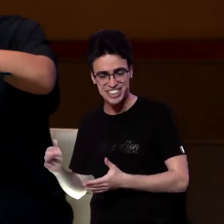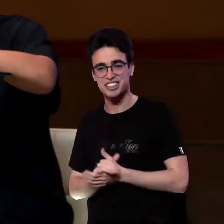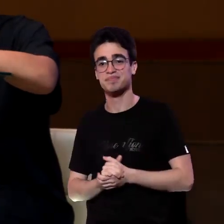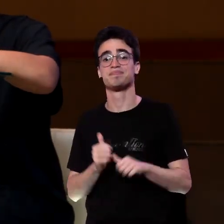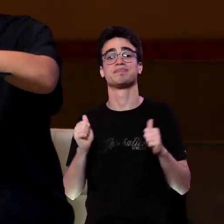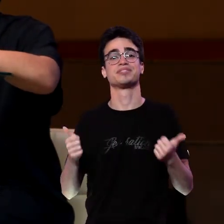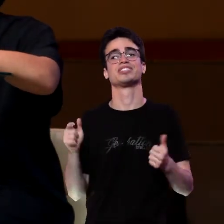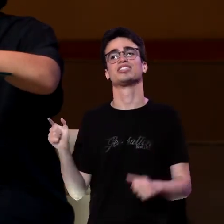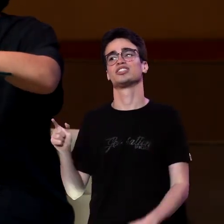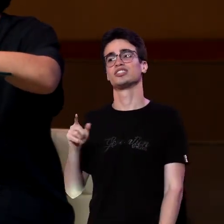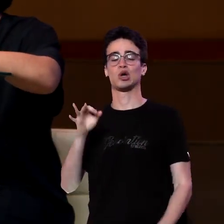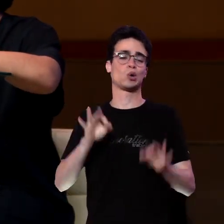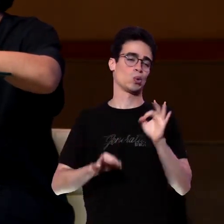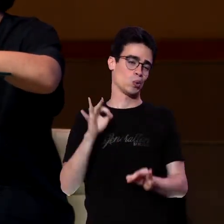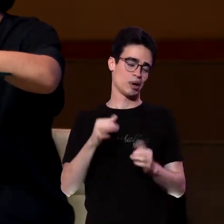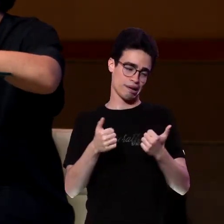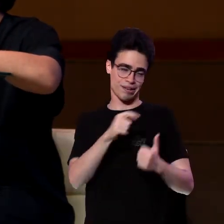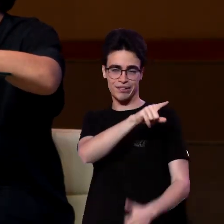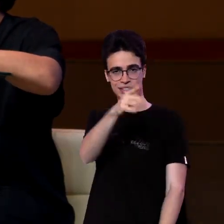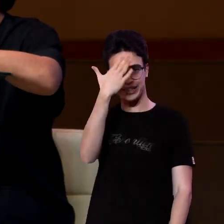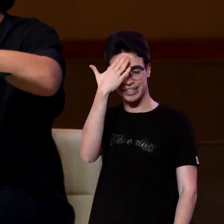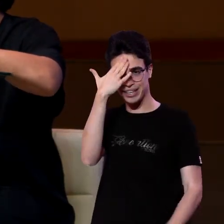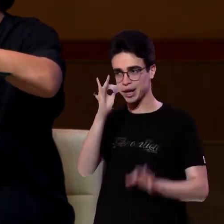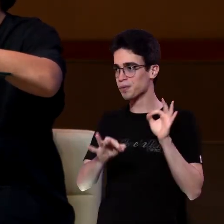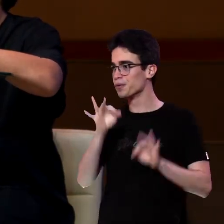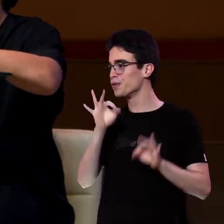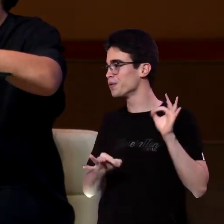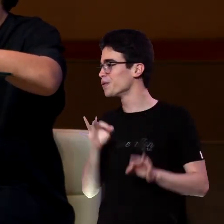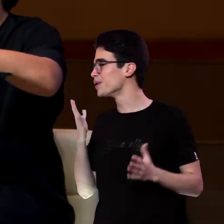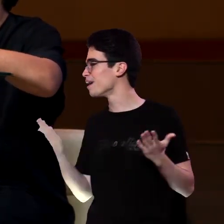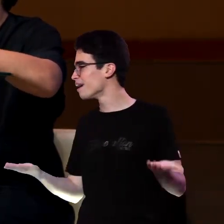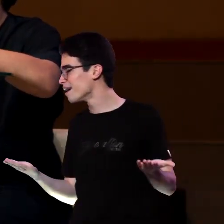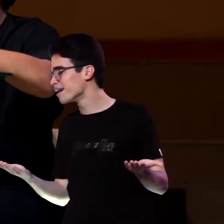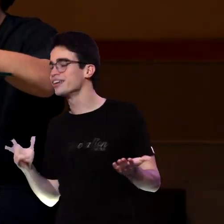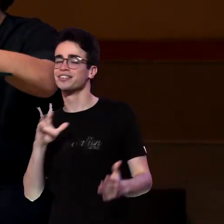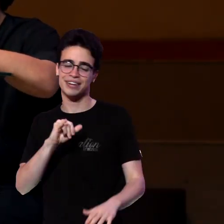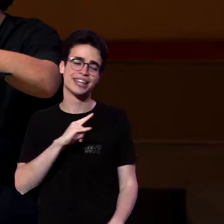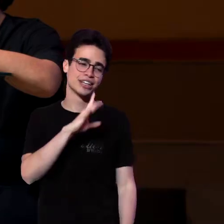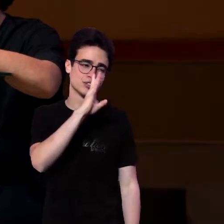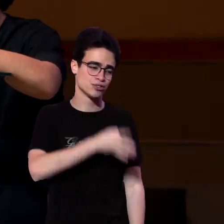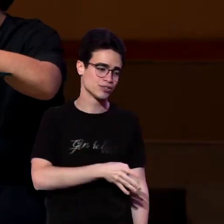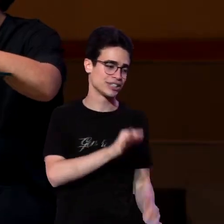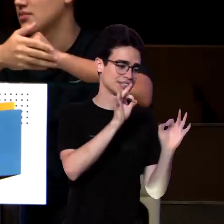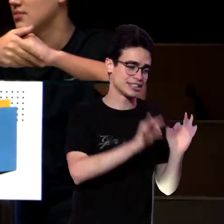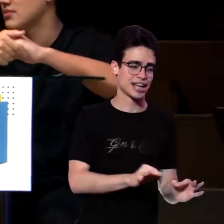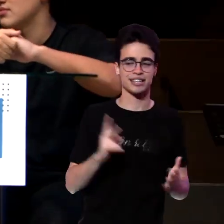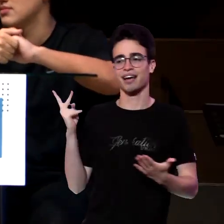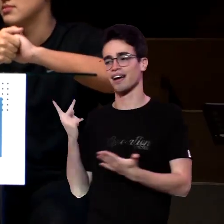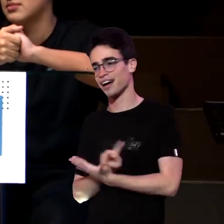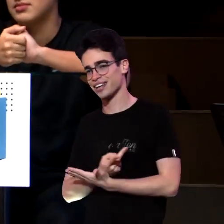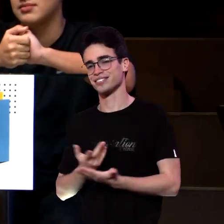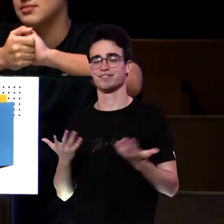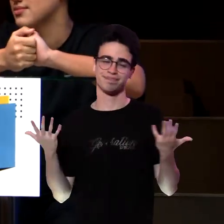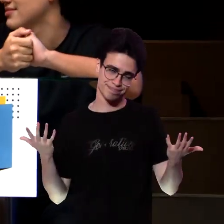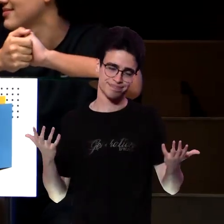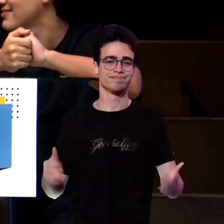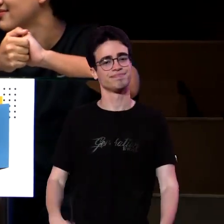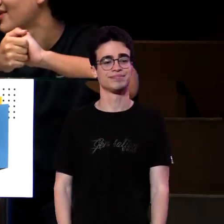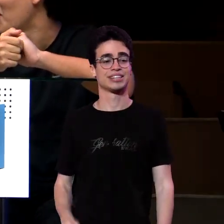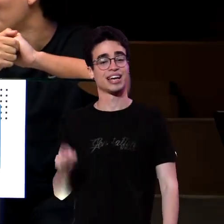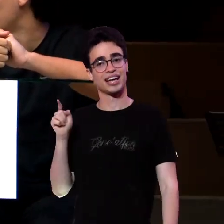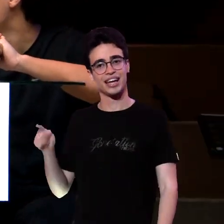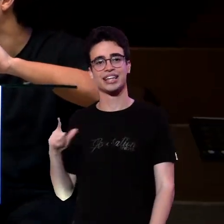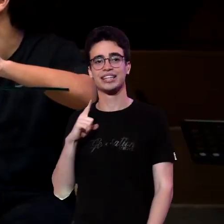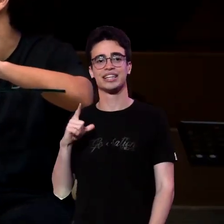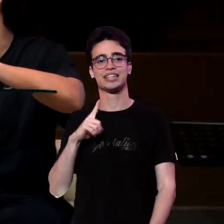Bom, o juiz é meio óbvio. Tem alguém que não sabe o que é um juiz? Né? Ele julga entre o certo e o errado, tá bom? Ele dá